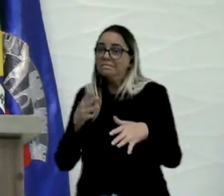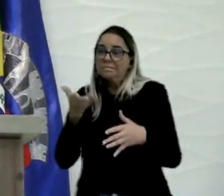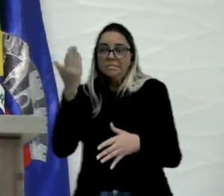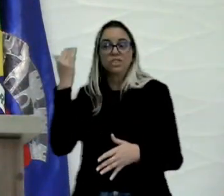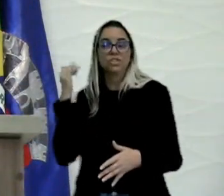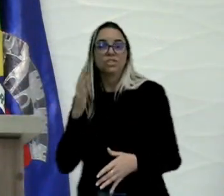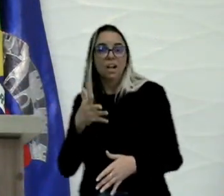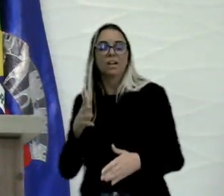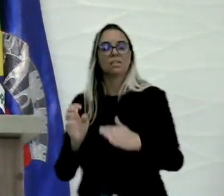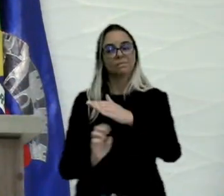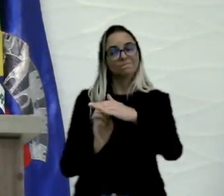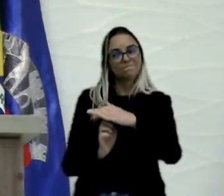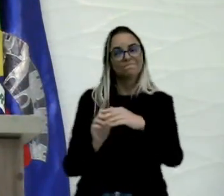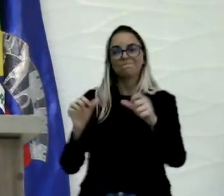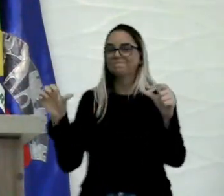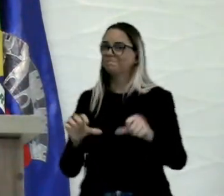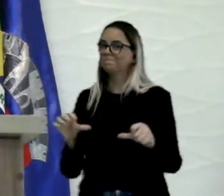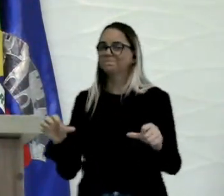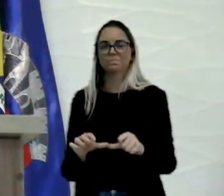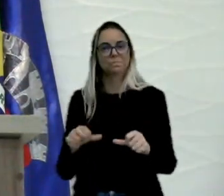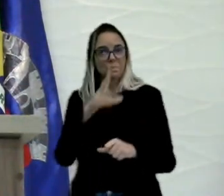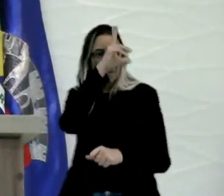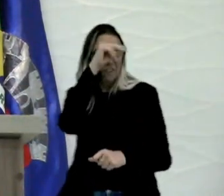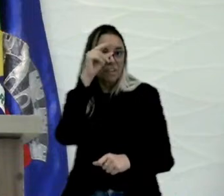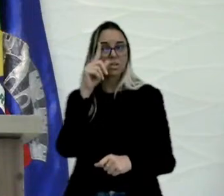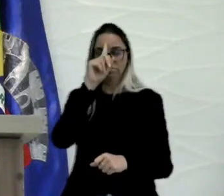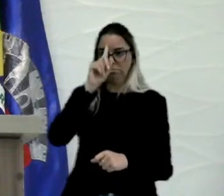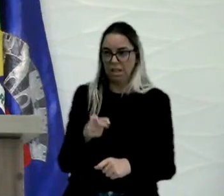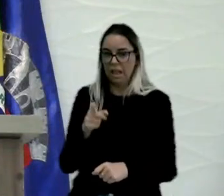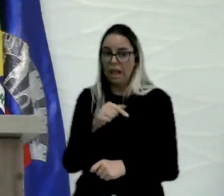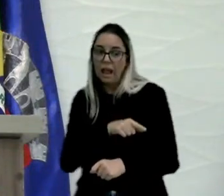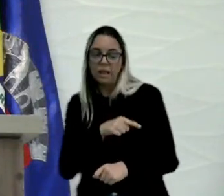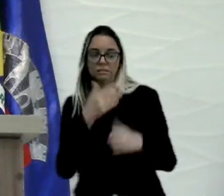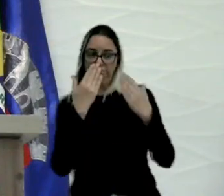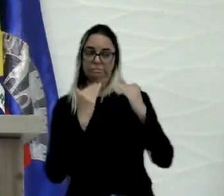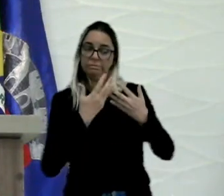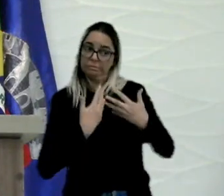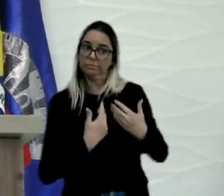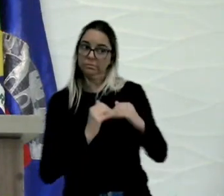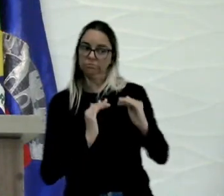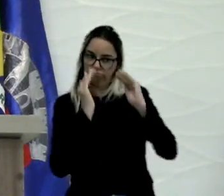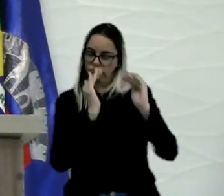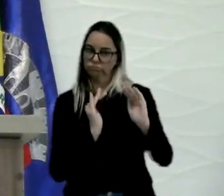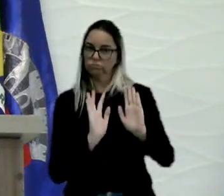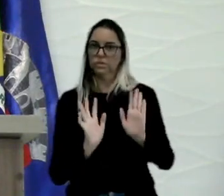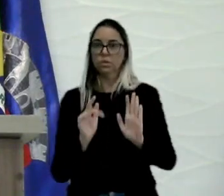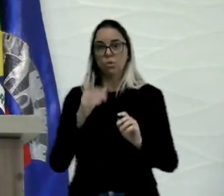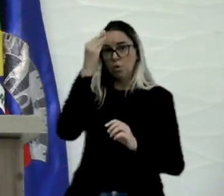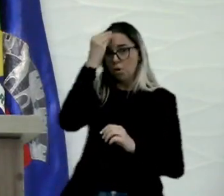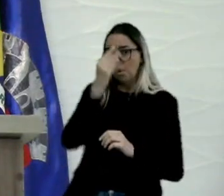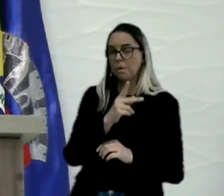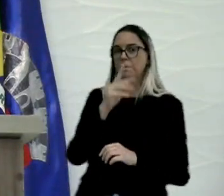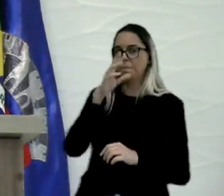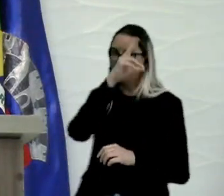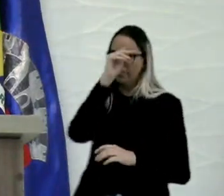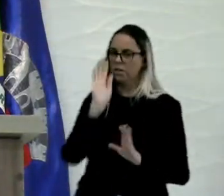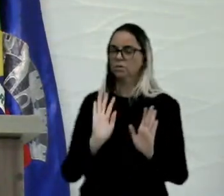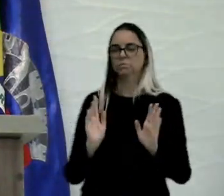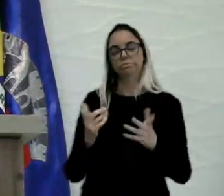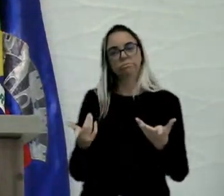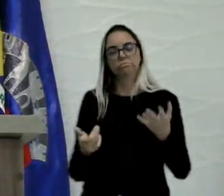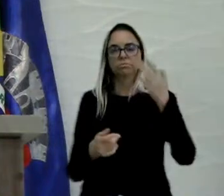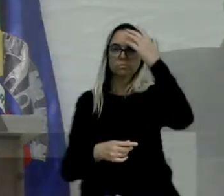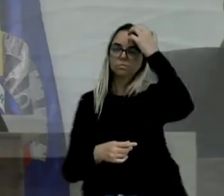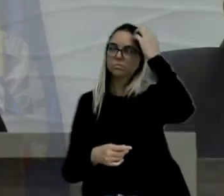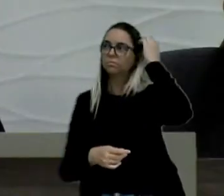que não faz do jeito que o prefeito manda e quem leva a culpa é o prefeito da cidade Tá certo obrigado